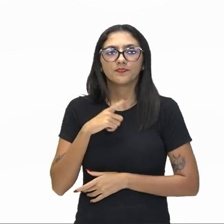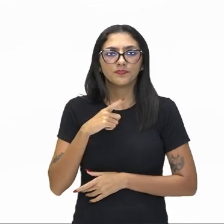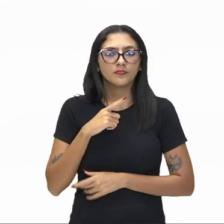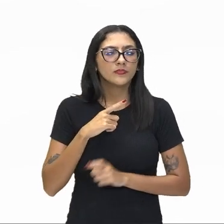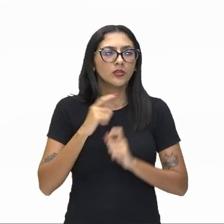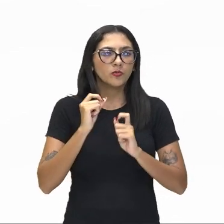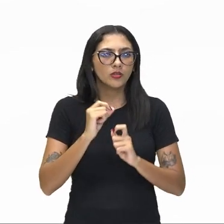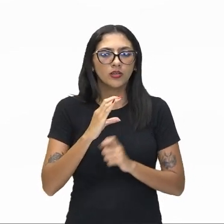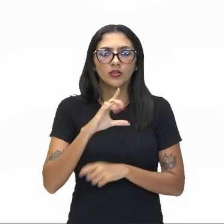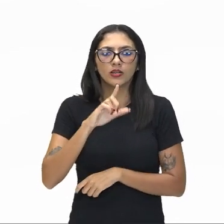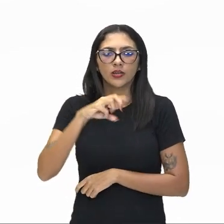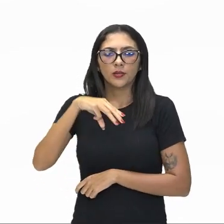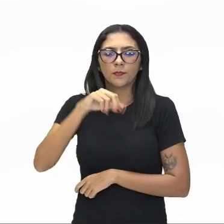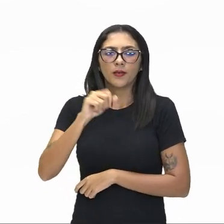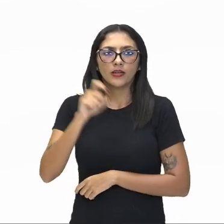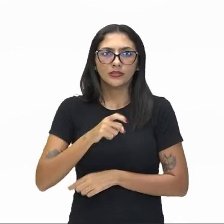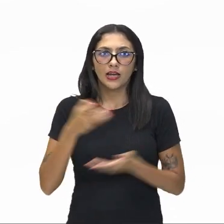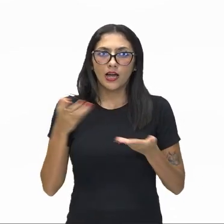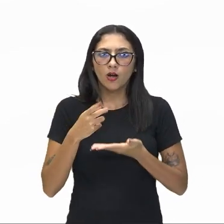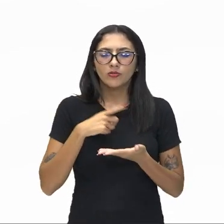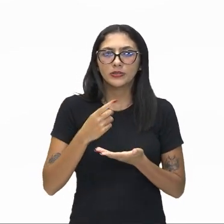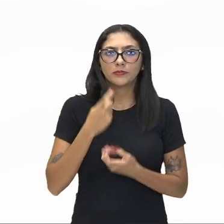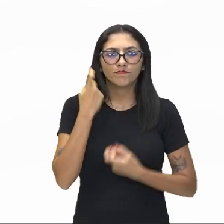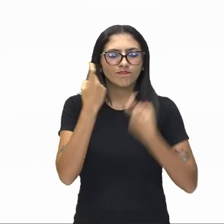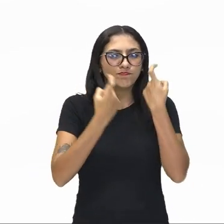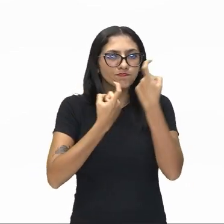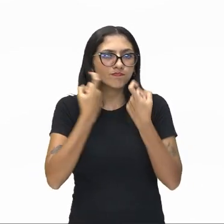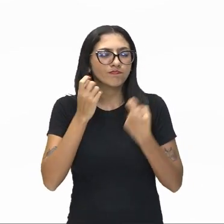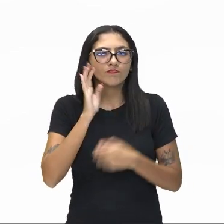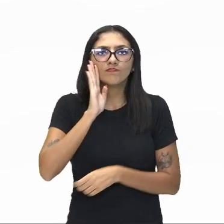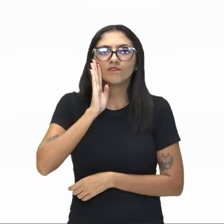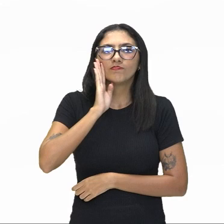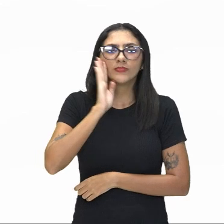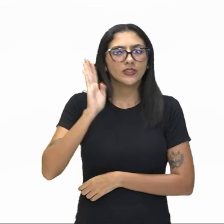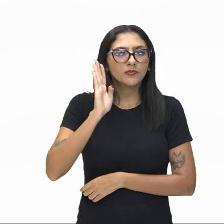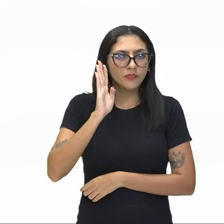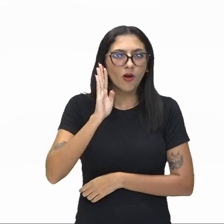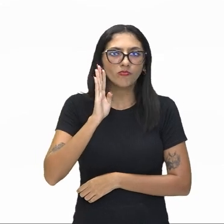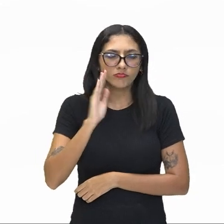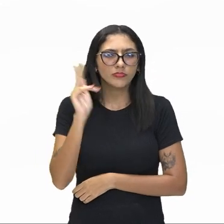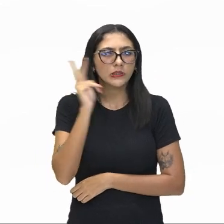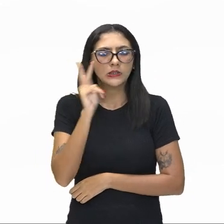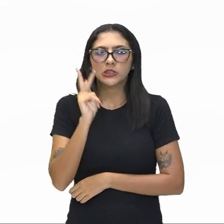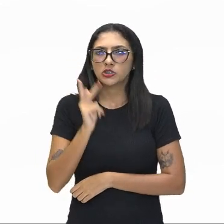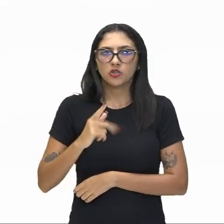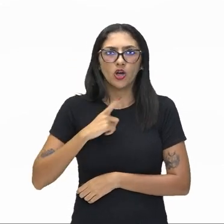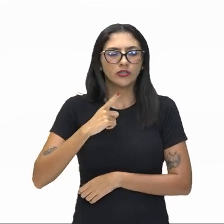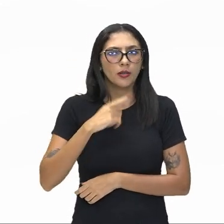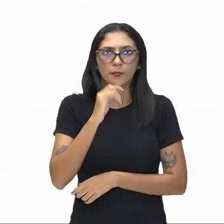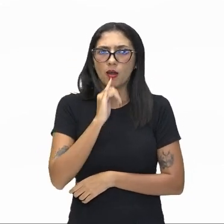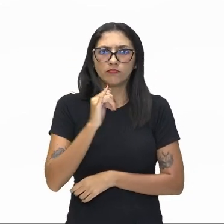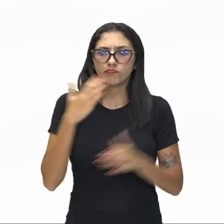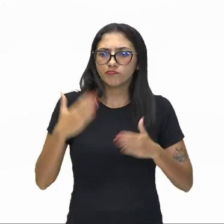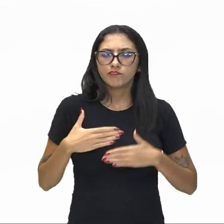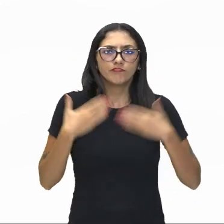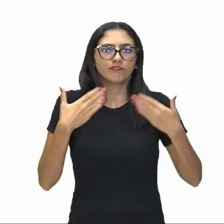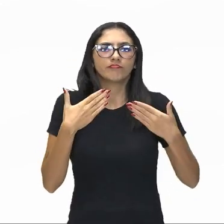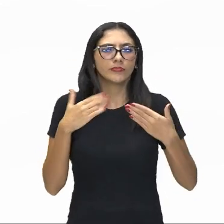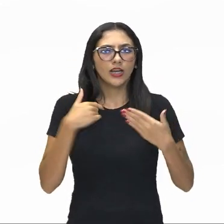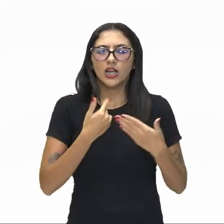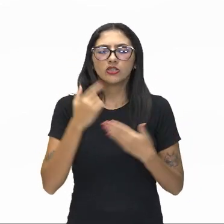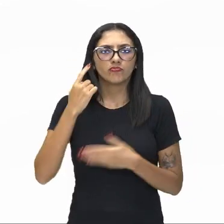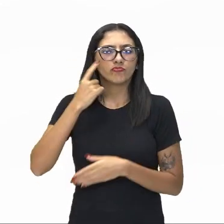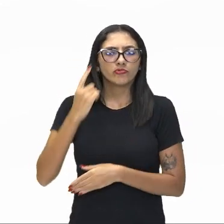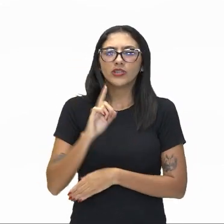vocês, né? O momento ali de maior tensão, né? Quando a narrativa ela vai alcançar esse momento de maior tensão. E é o ponto culminante, o